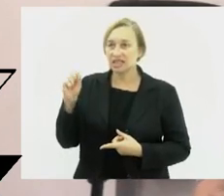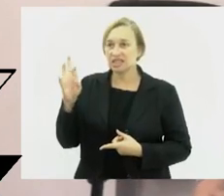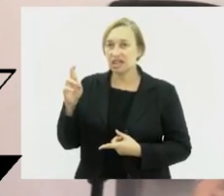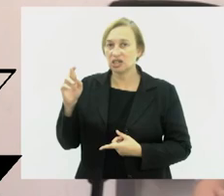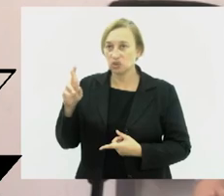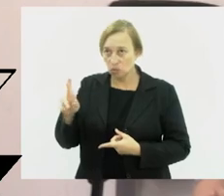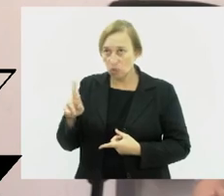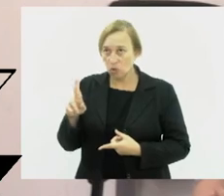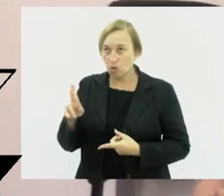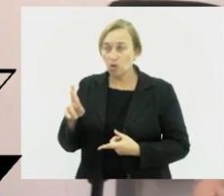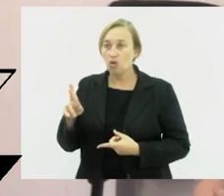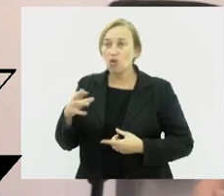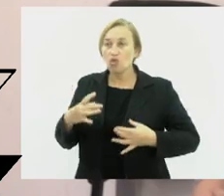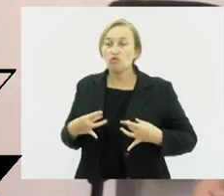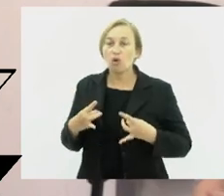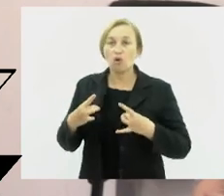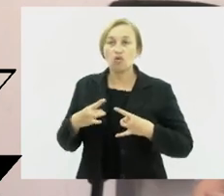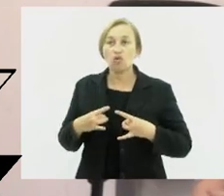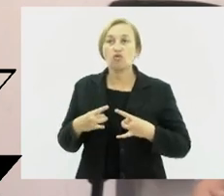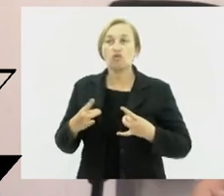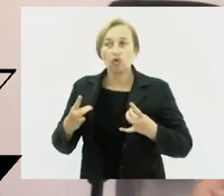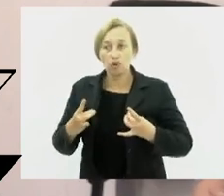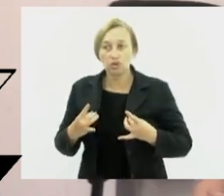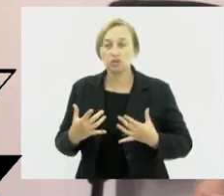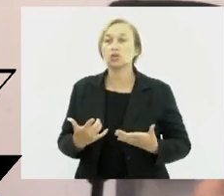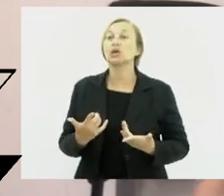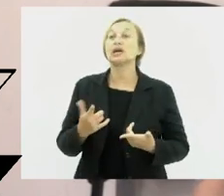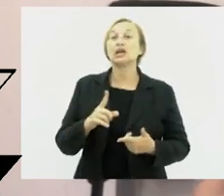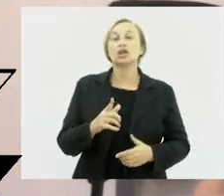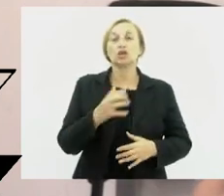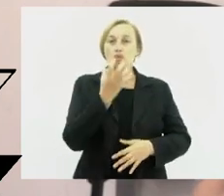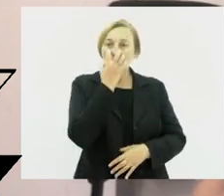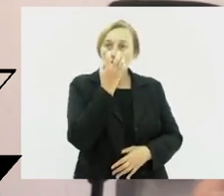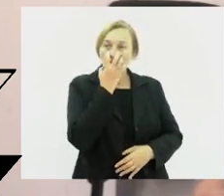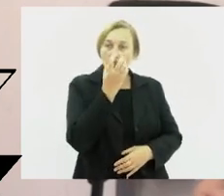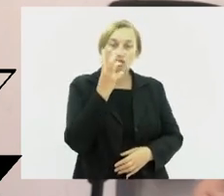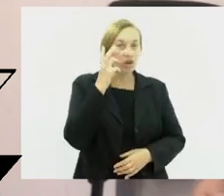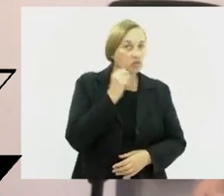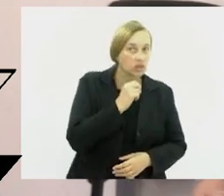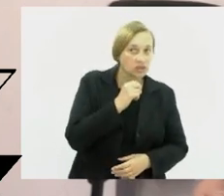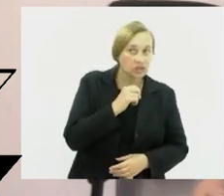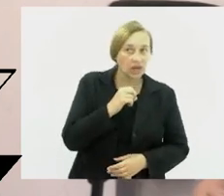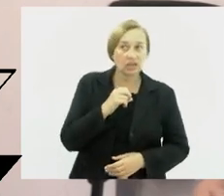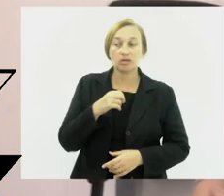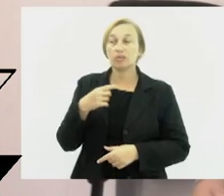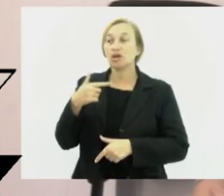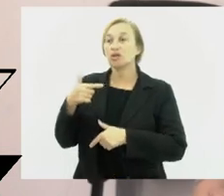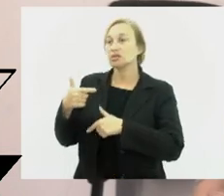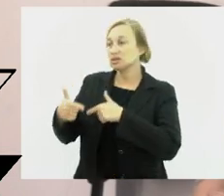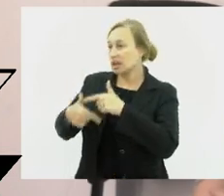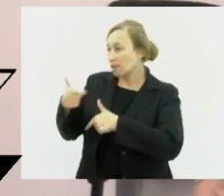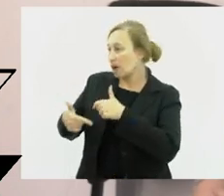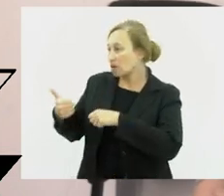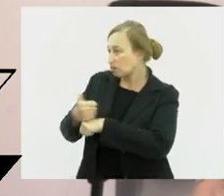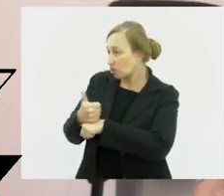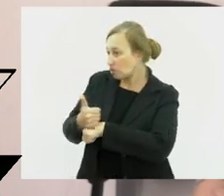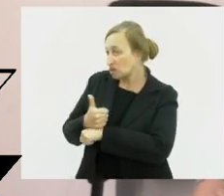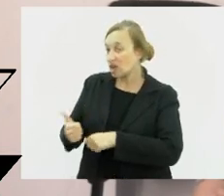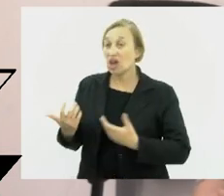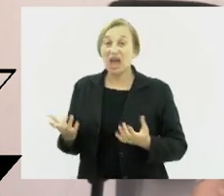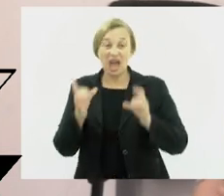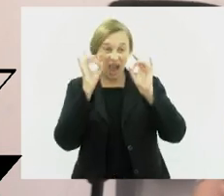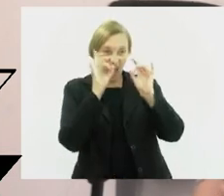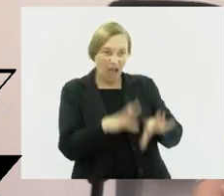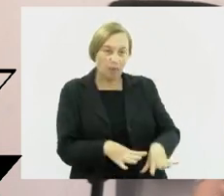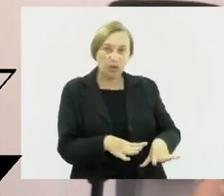lá e o cão pôde ser adotado graças ao trabalho daquele profissional. Então, não adianta jogar o cão lá no abrigo